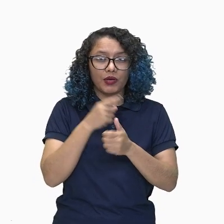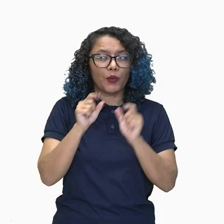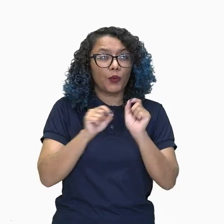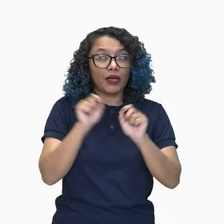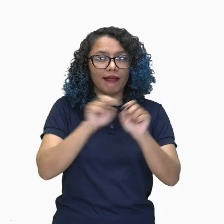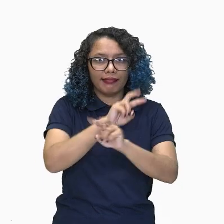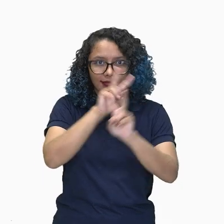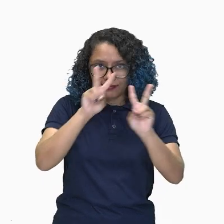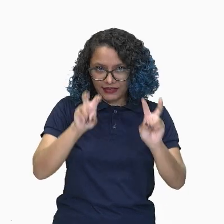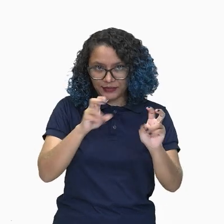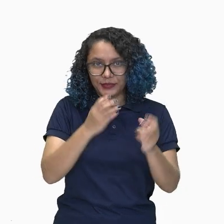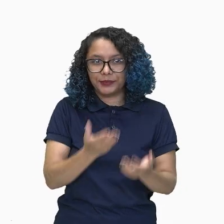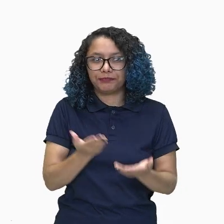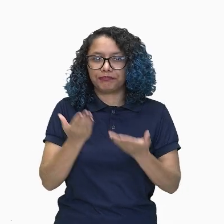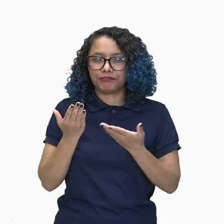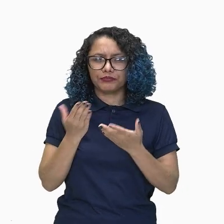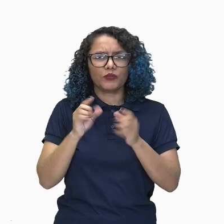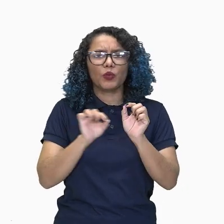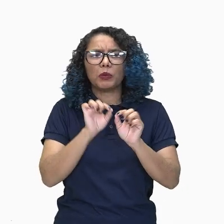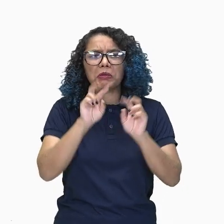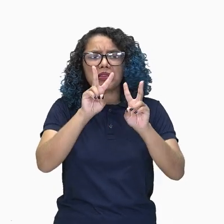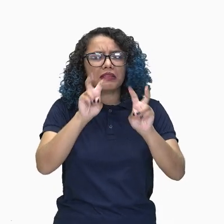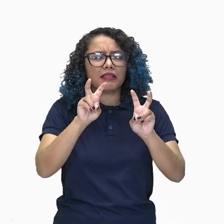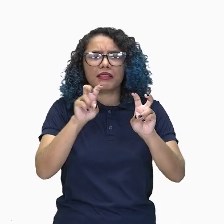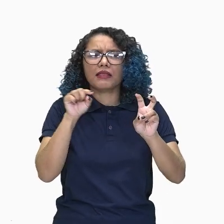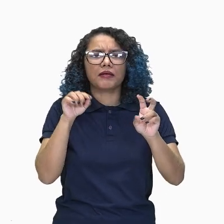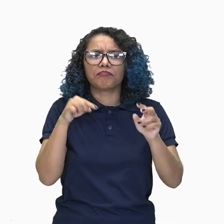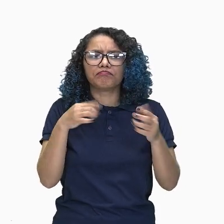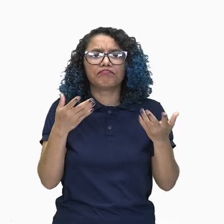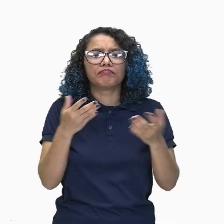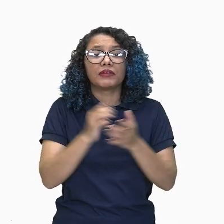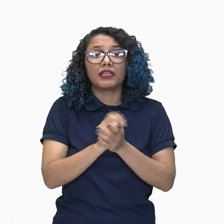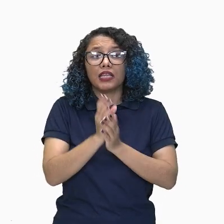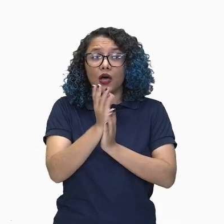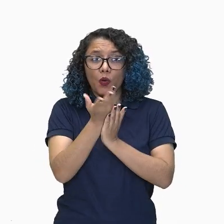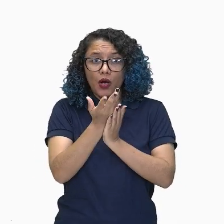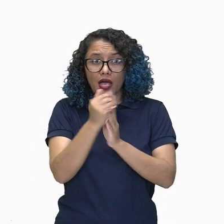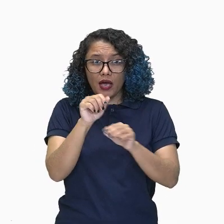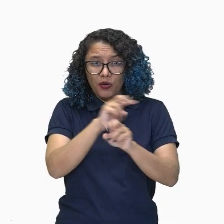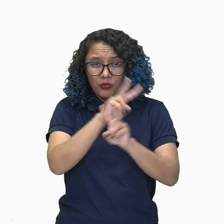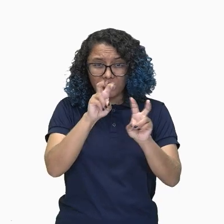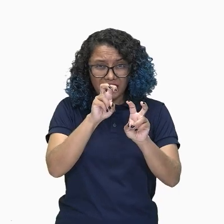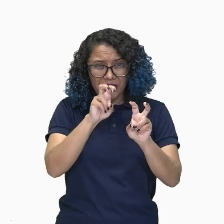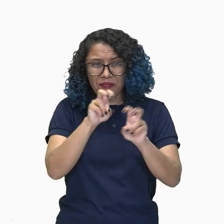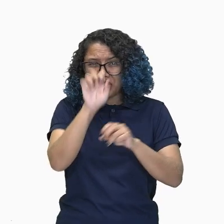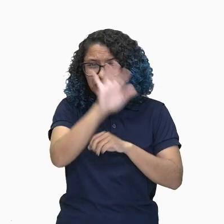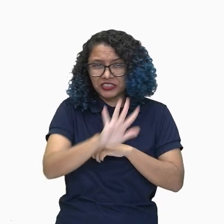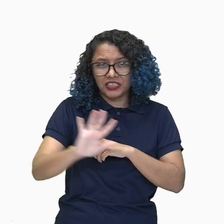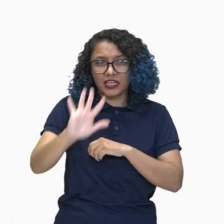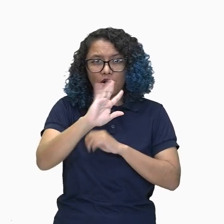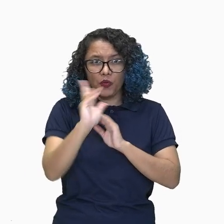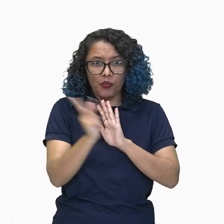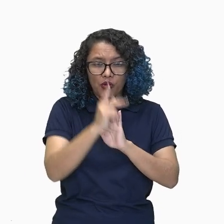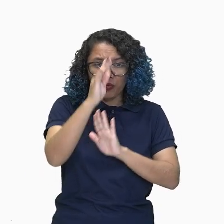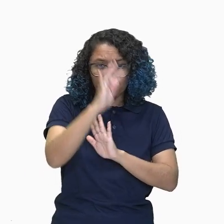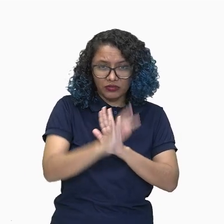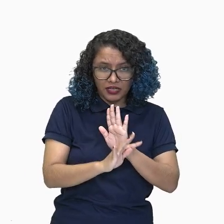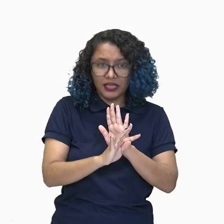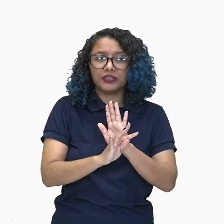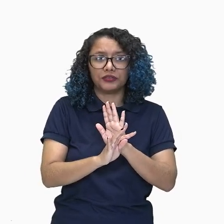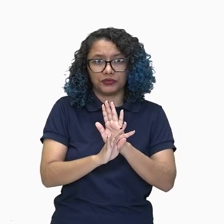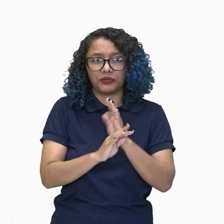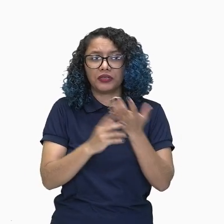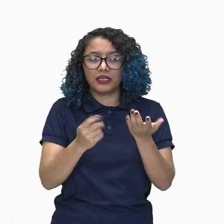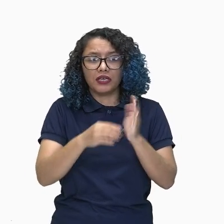o tema. Então, gente, o tema é o assunto mais amplo de um texto, é o assunto geral sobre o qual o texto